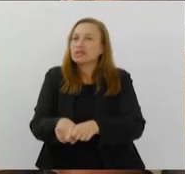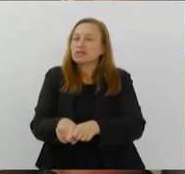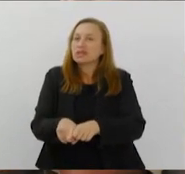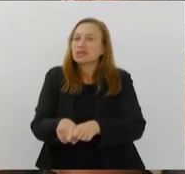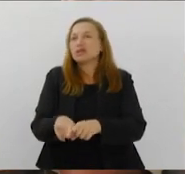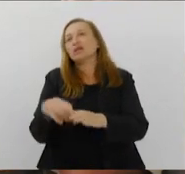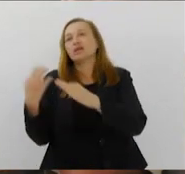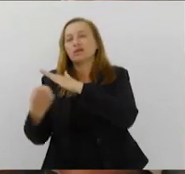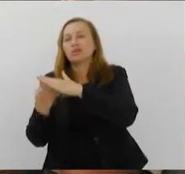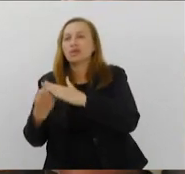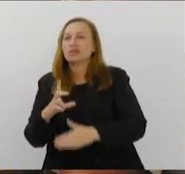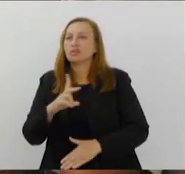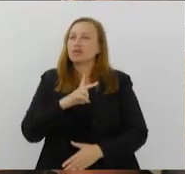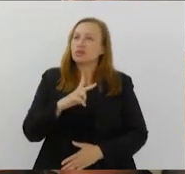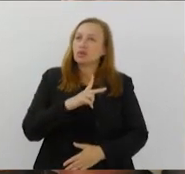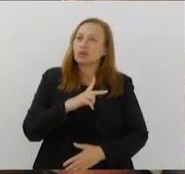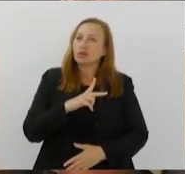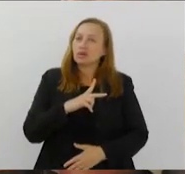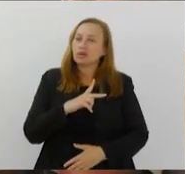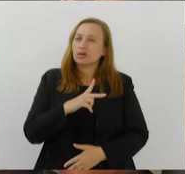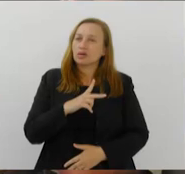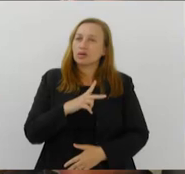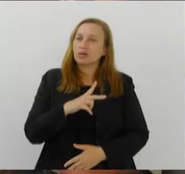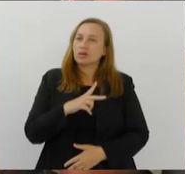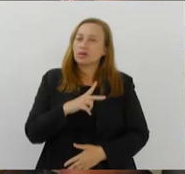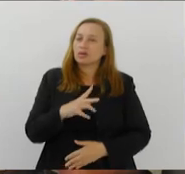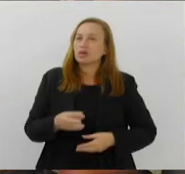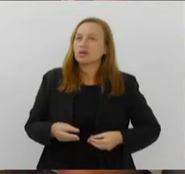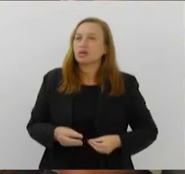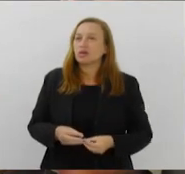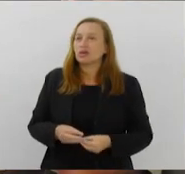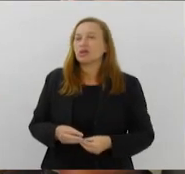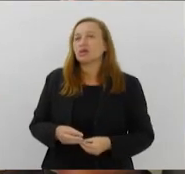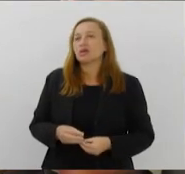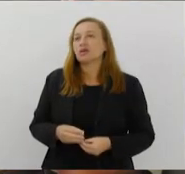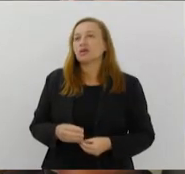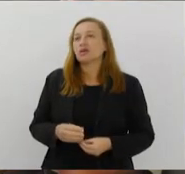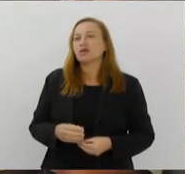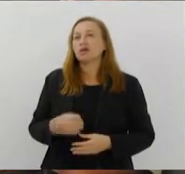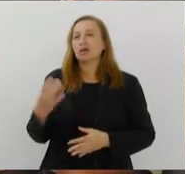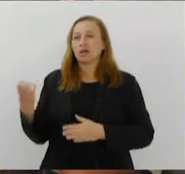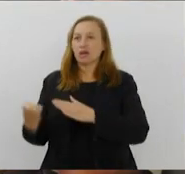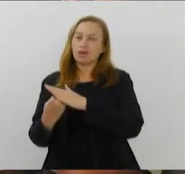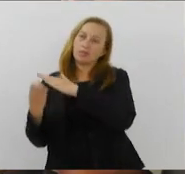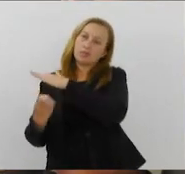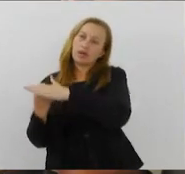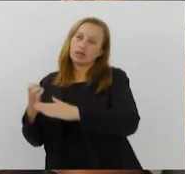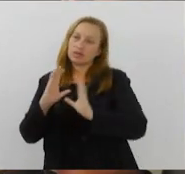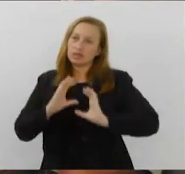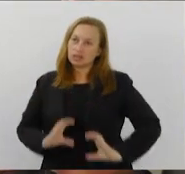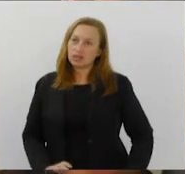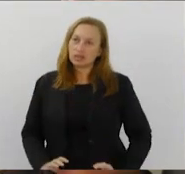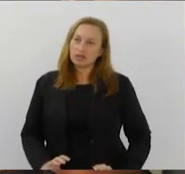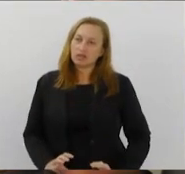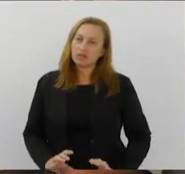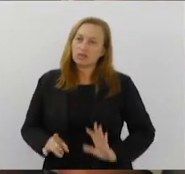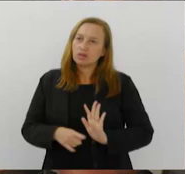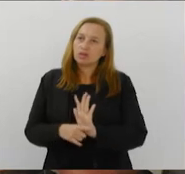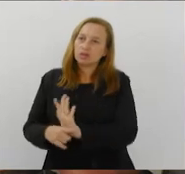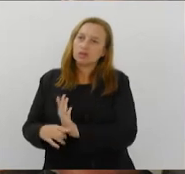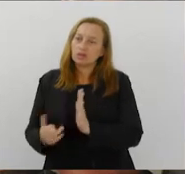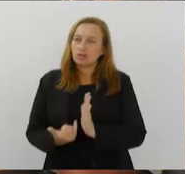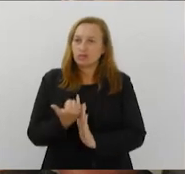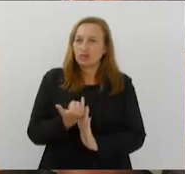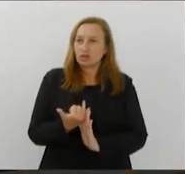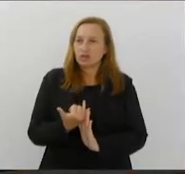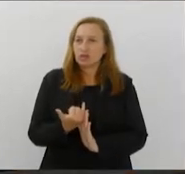empresas privadas em que concedia a essas empresas, chamadas de empresas cidadãs, alguns benefícios fiscais, desde que elas